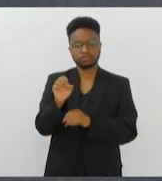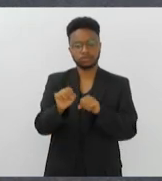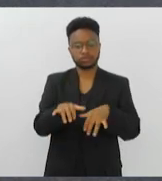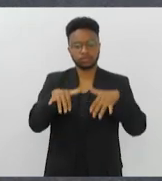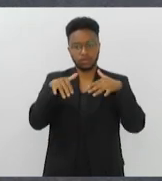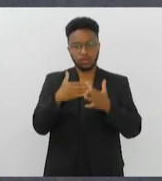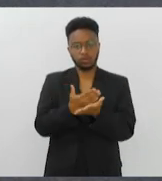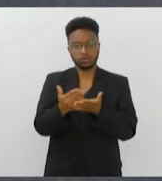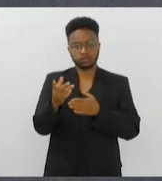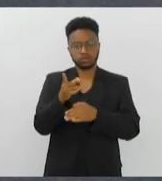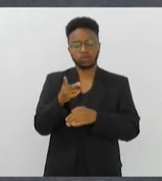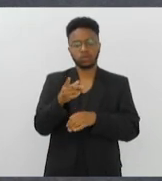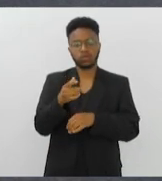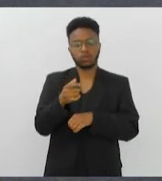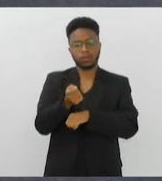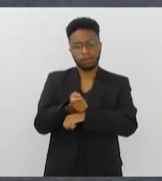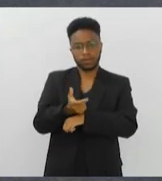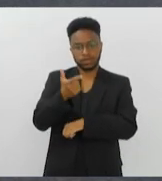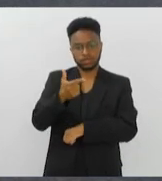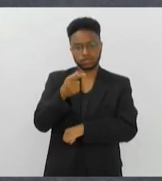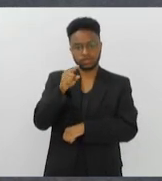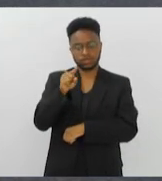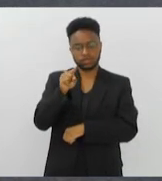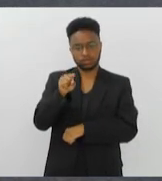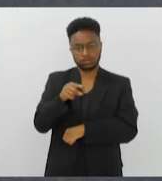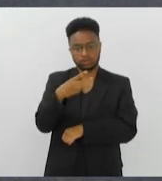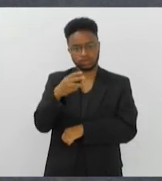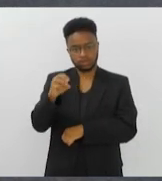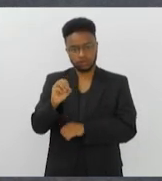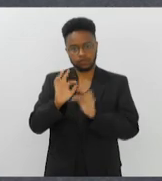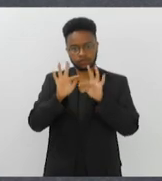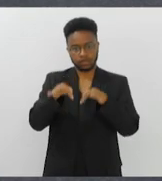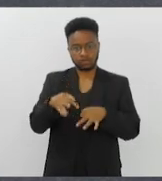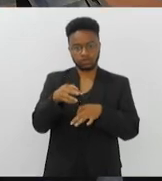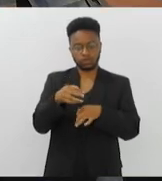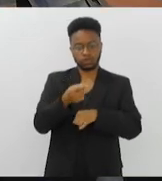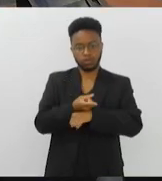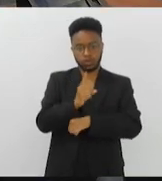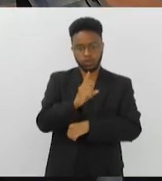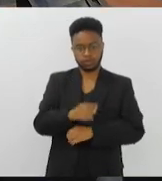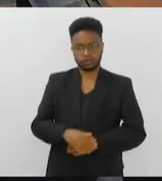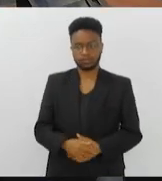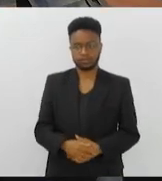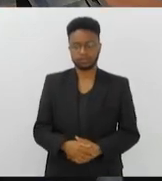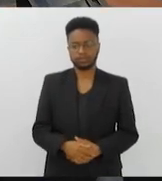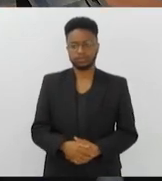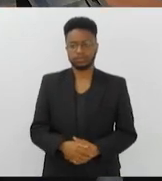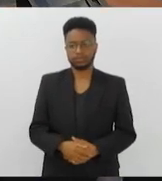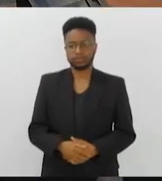iniciada às 12 horas e 30 minutos, foi encerrada às 13 horas.